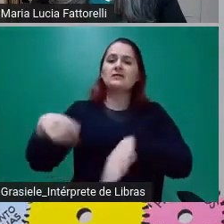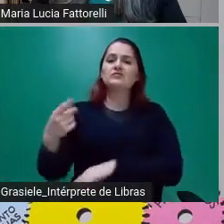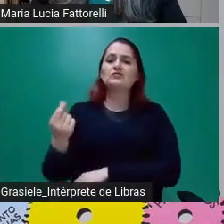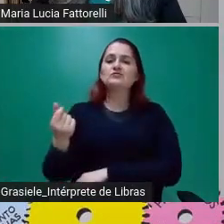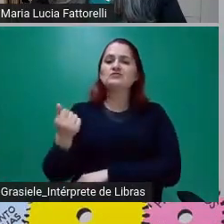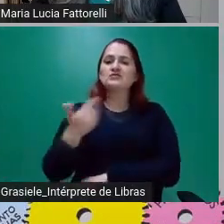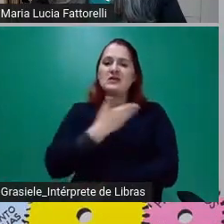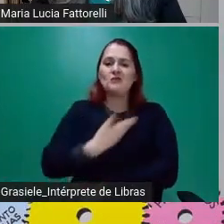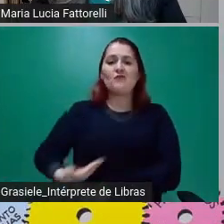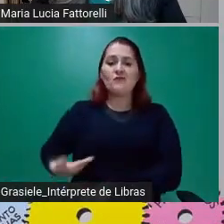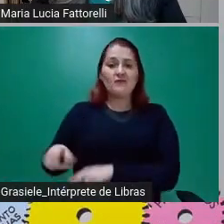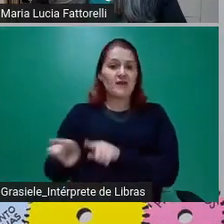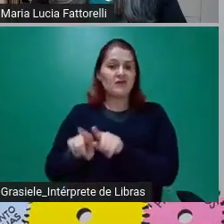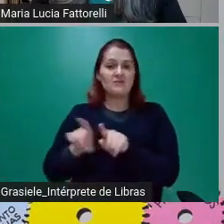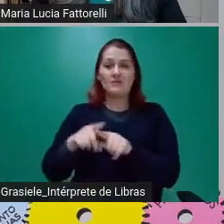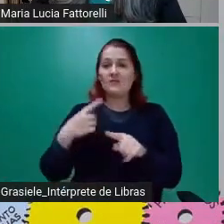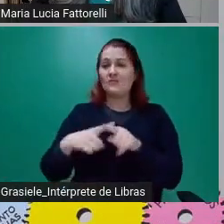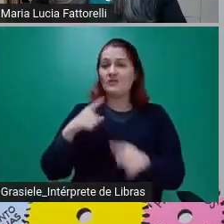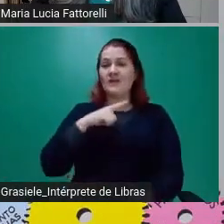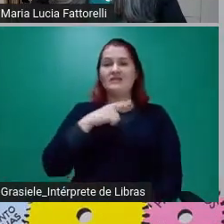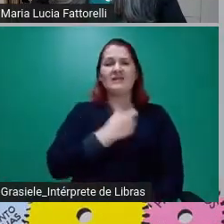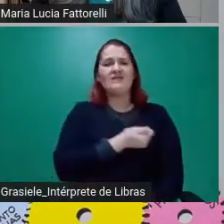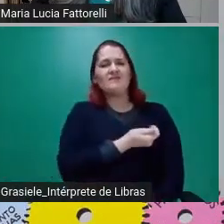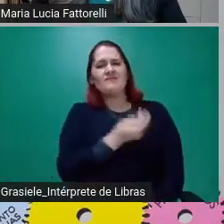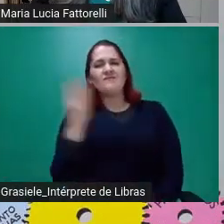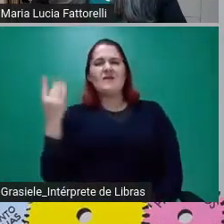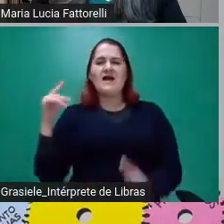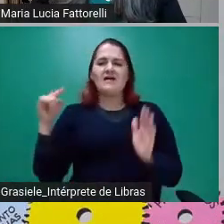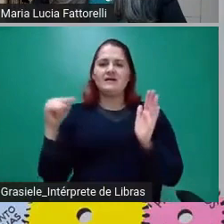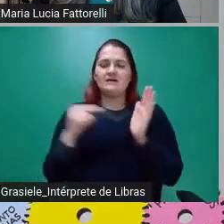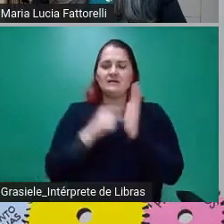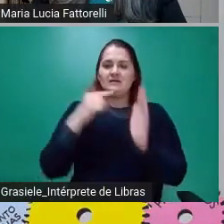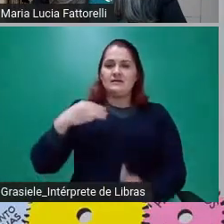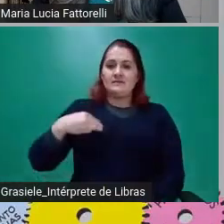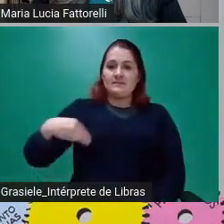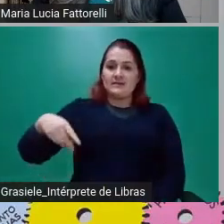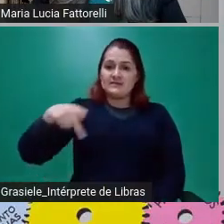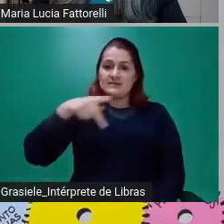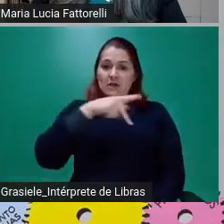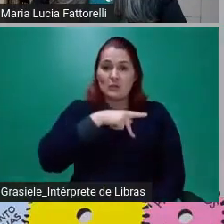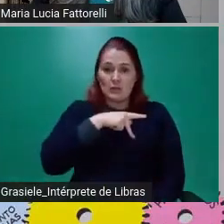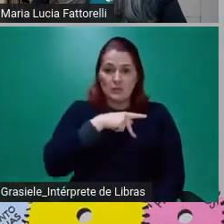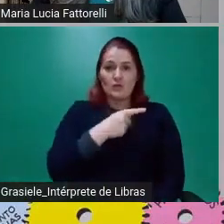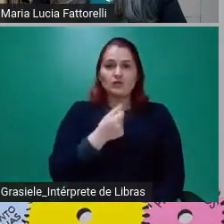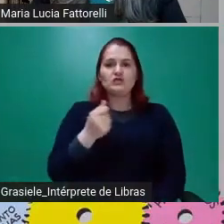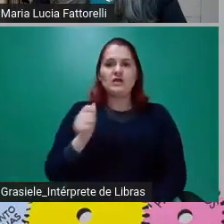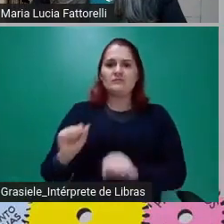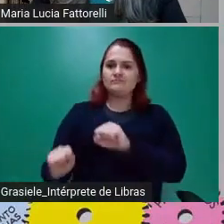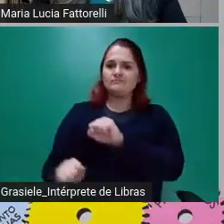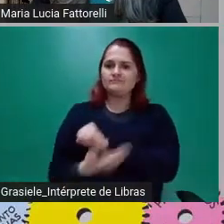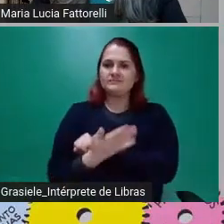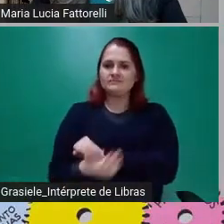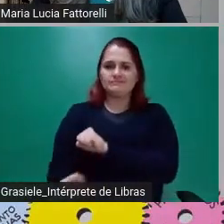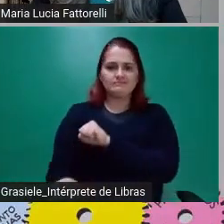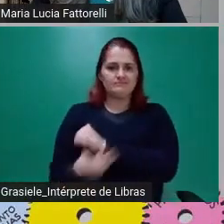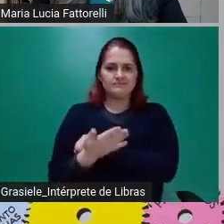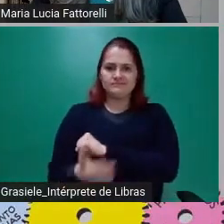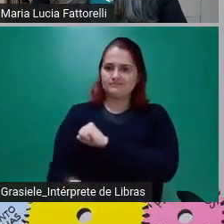no Ministério Público de corrupção, de desvio de recursos por organizações sociais.